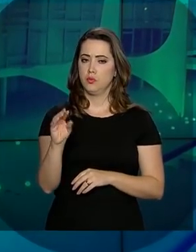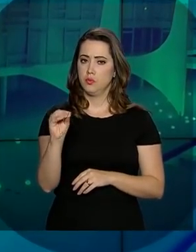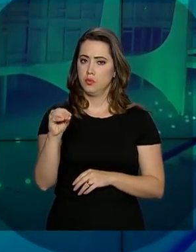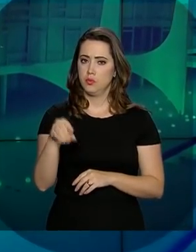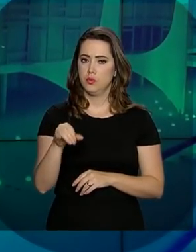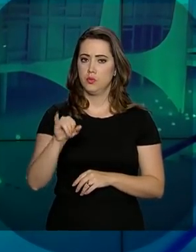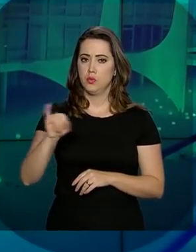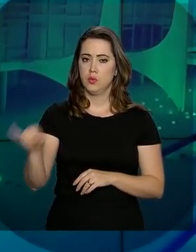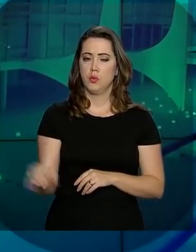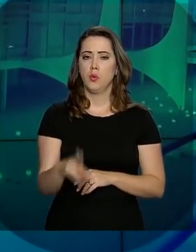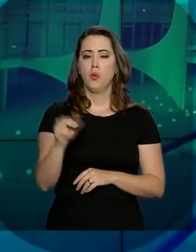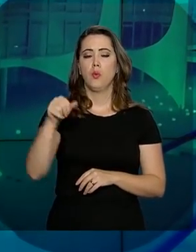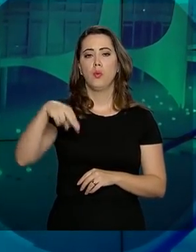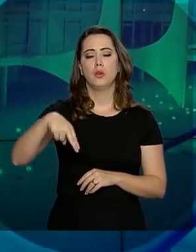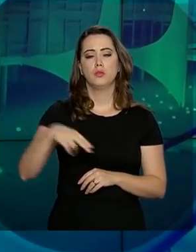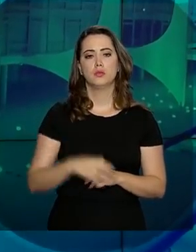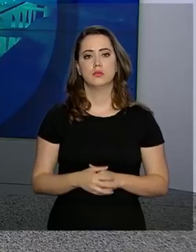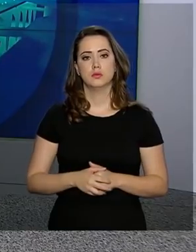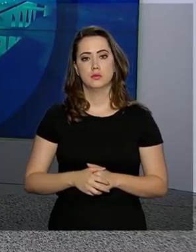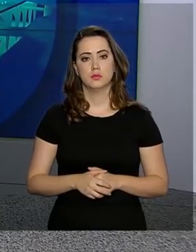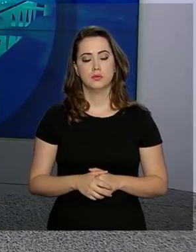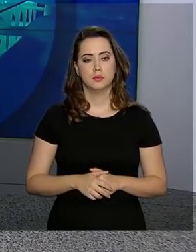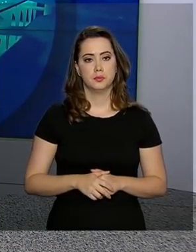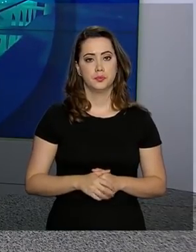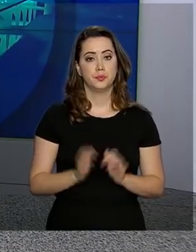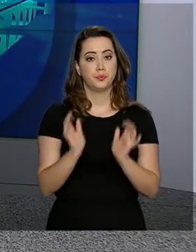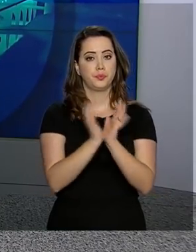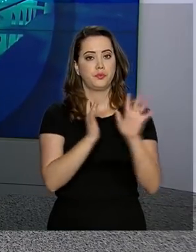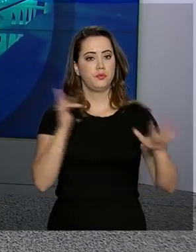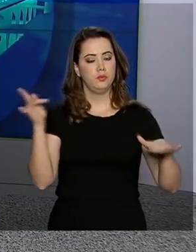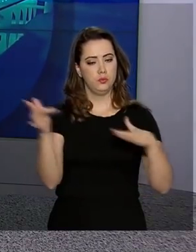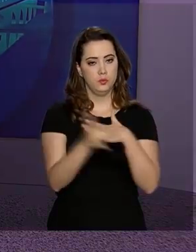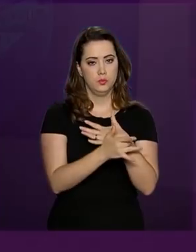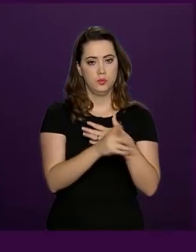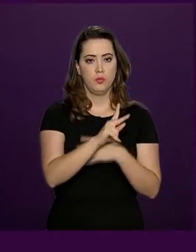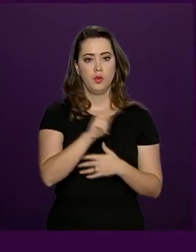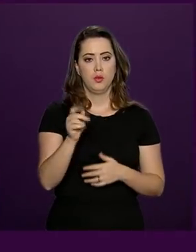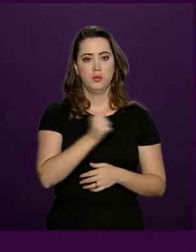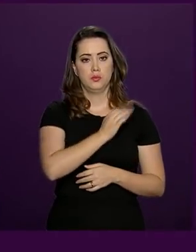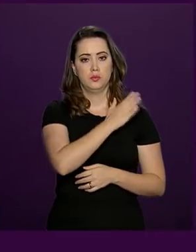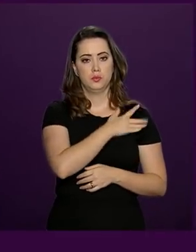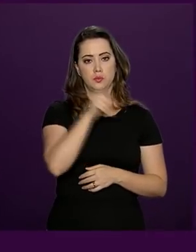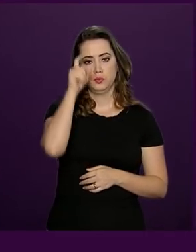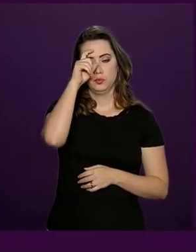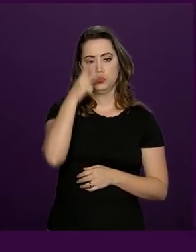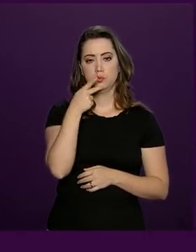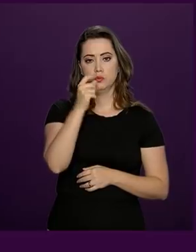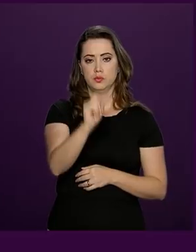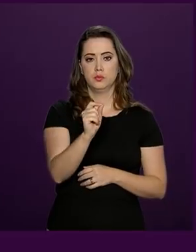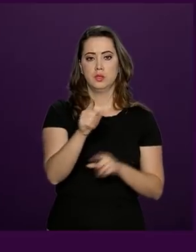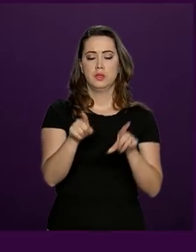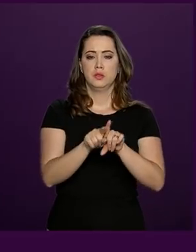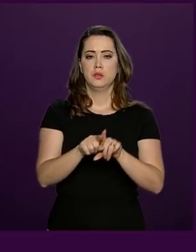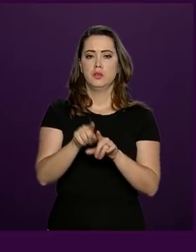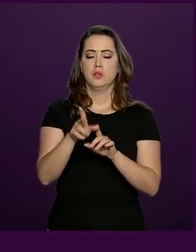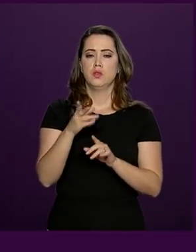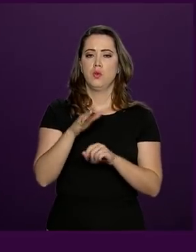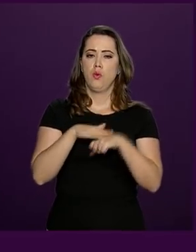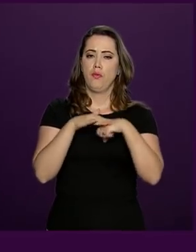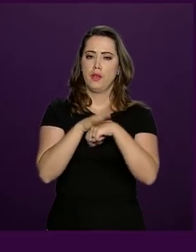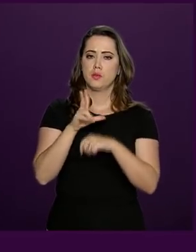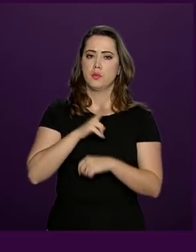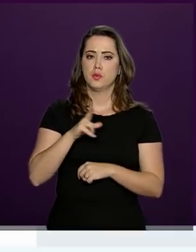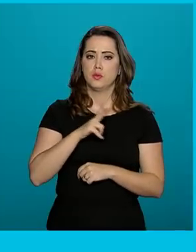presidente interino Juan Guaidó. Nas redes sociais, o vice-presidente Hamilton Mourão disse que